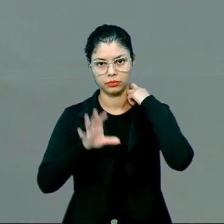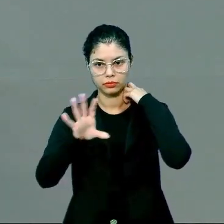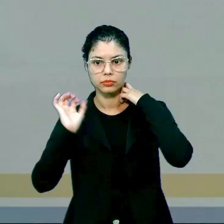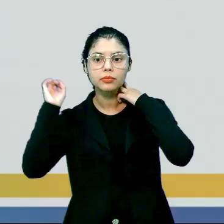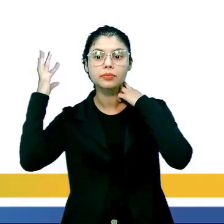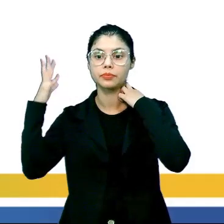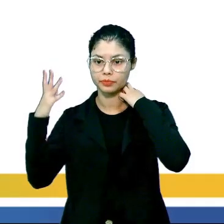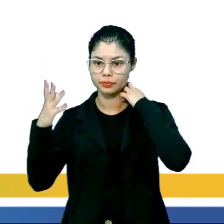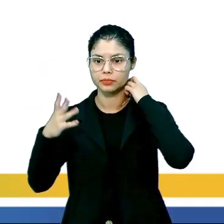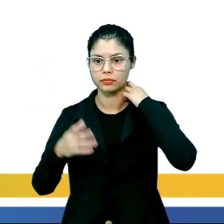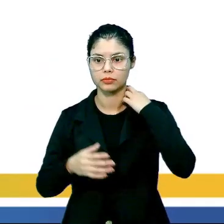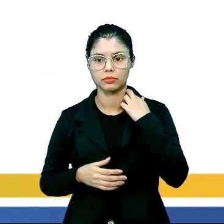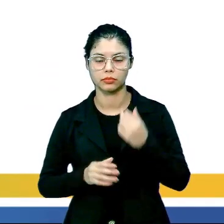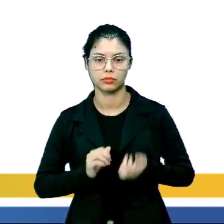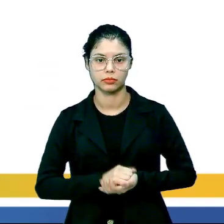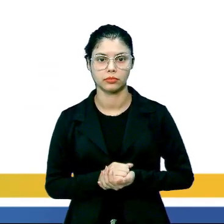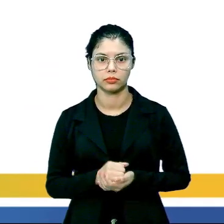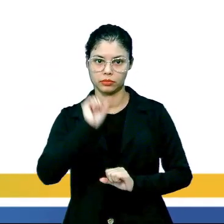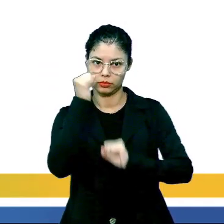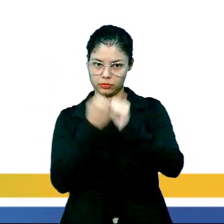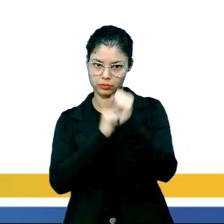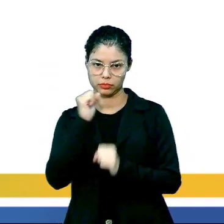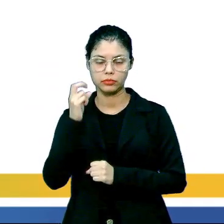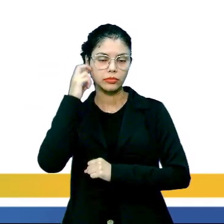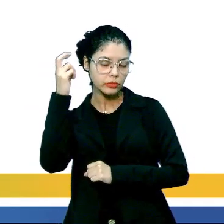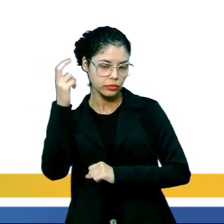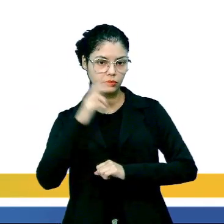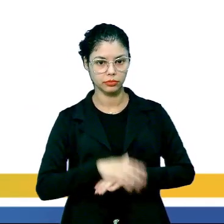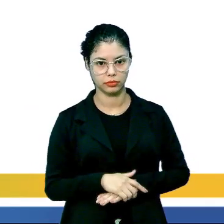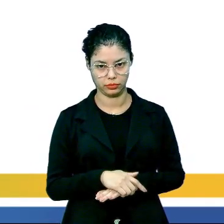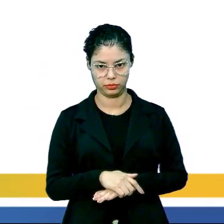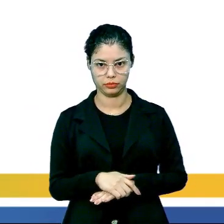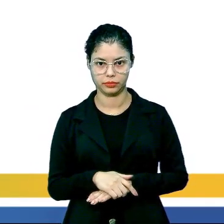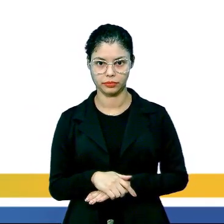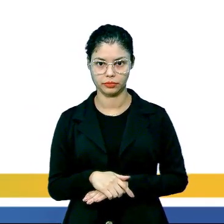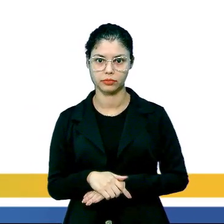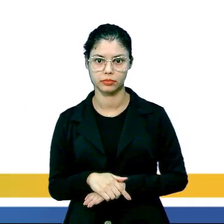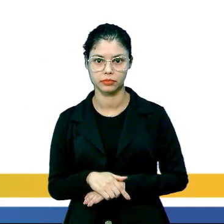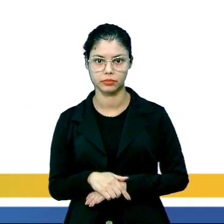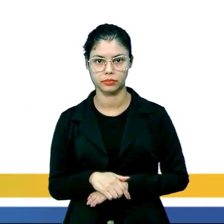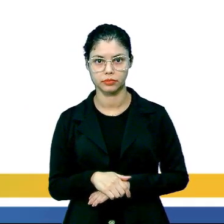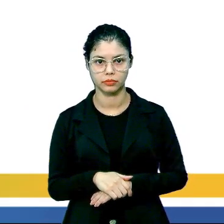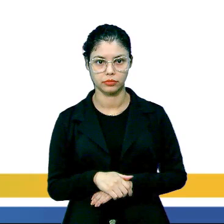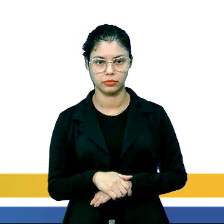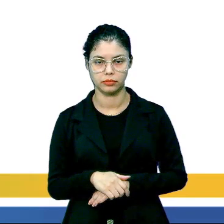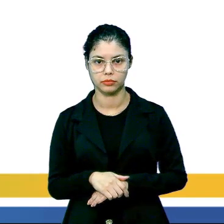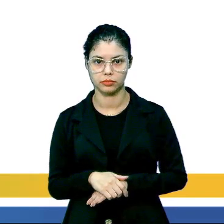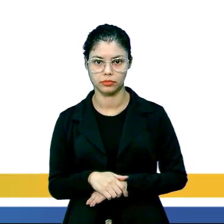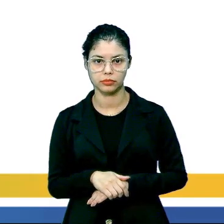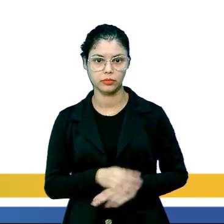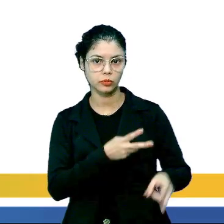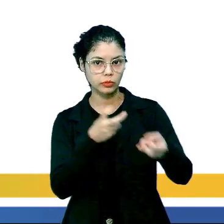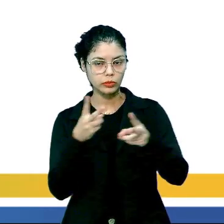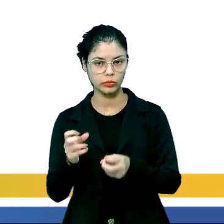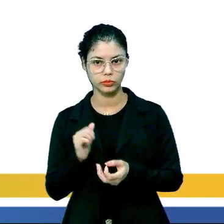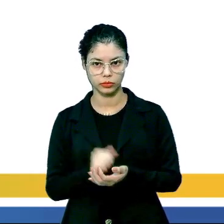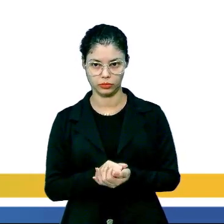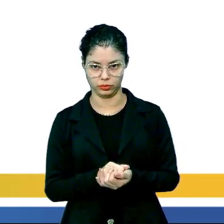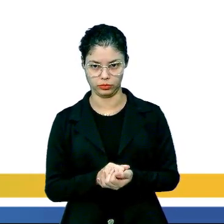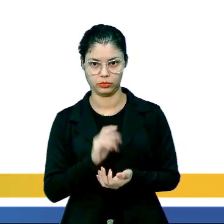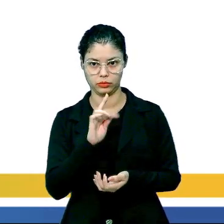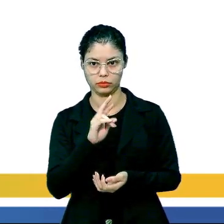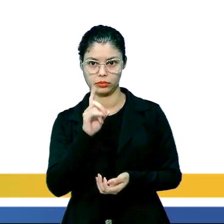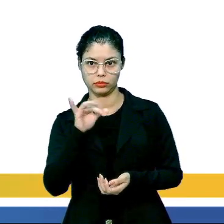modo que funciona a indústria cultural. Então, eles perceberam, portanto,